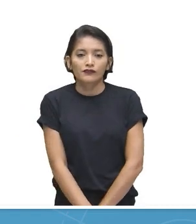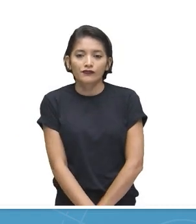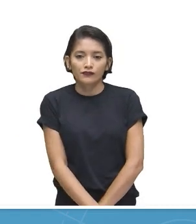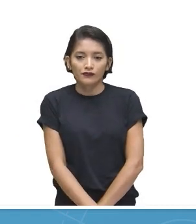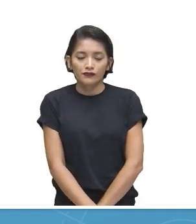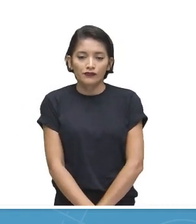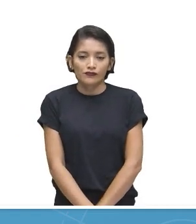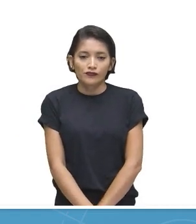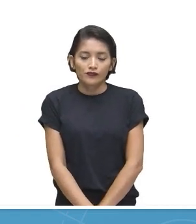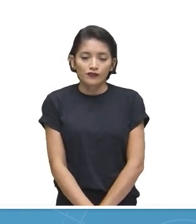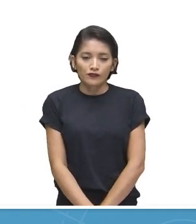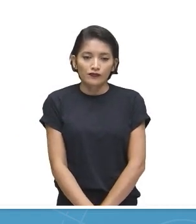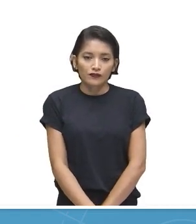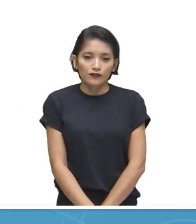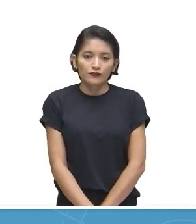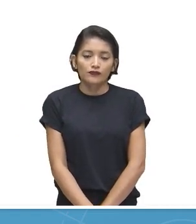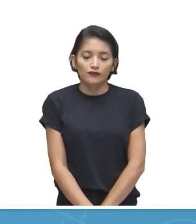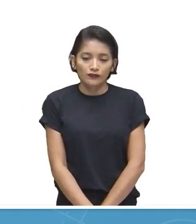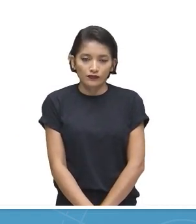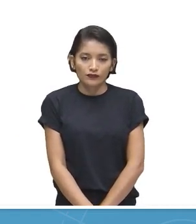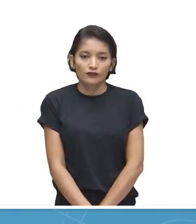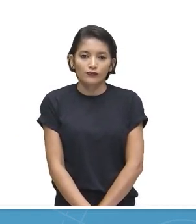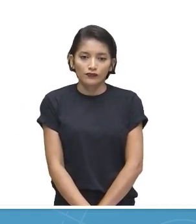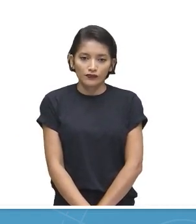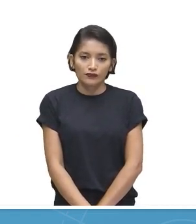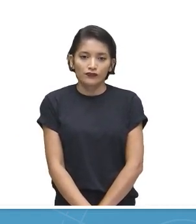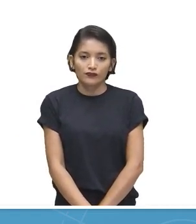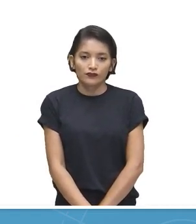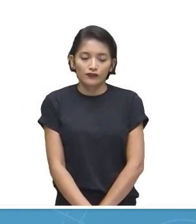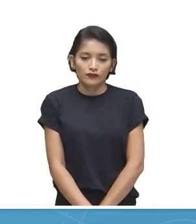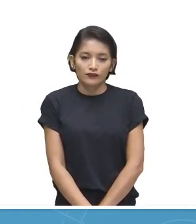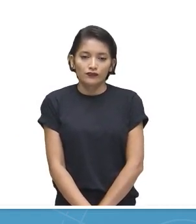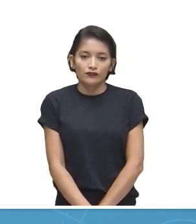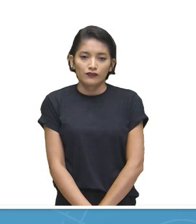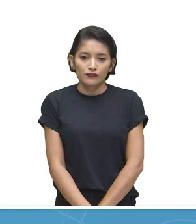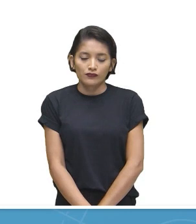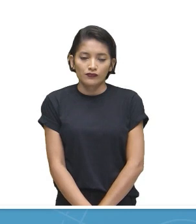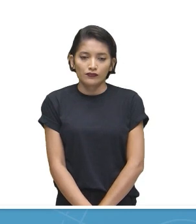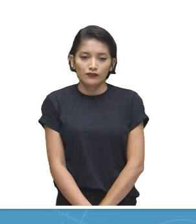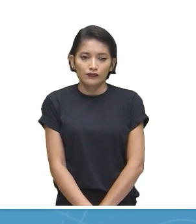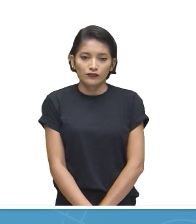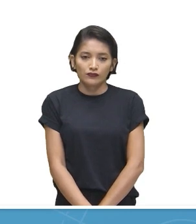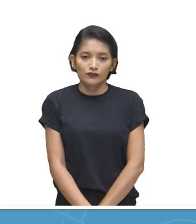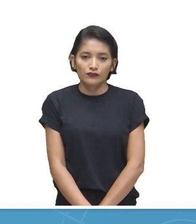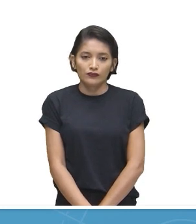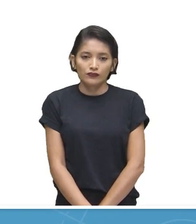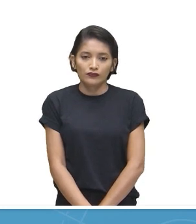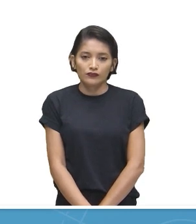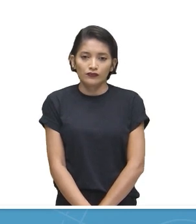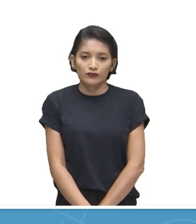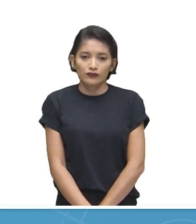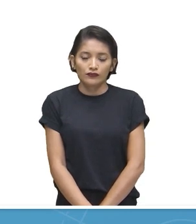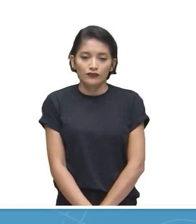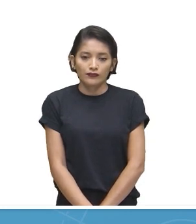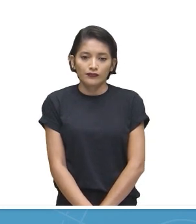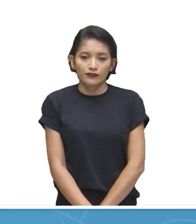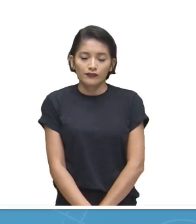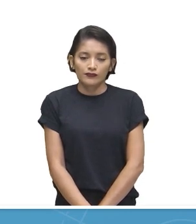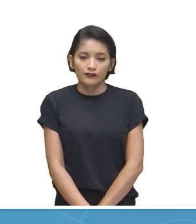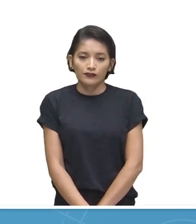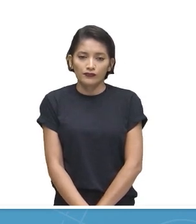vezes 1,2 e o x vai ser igual a